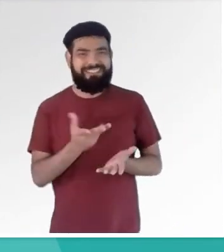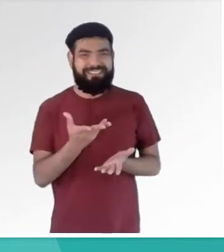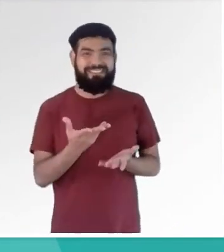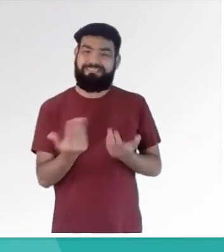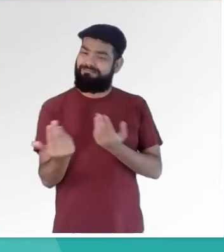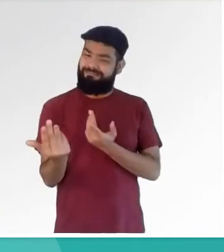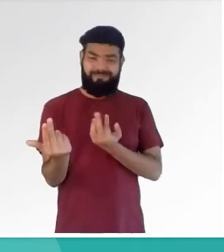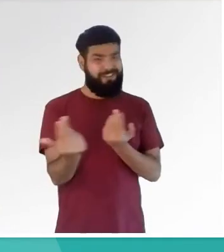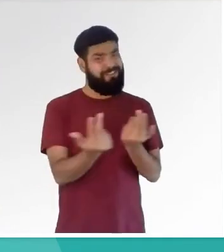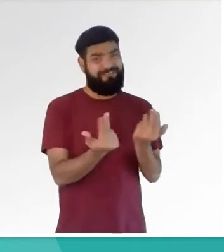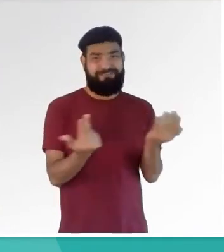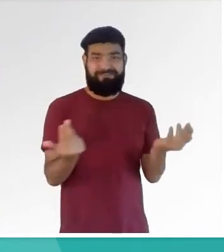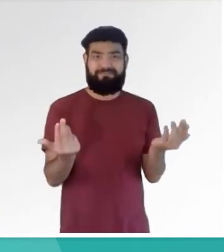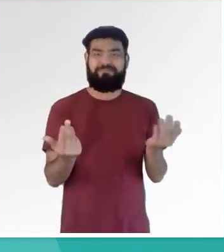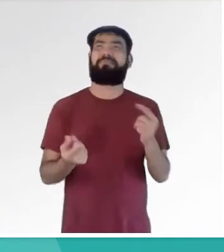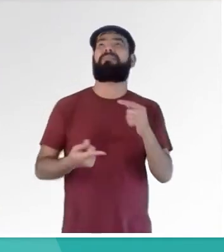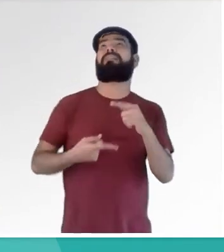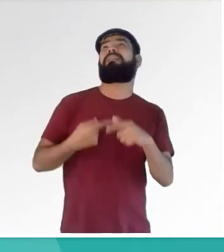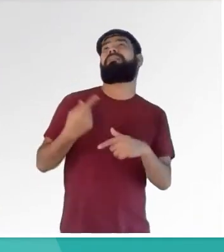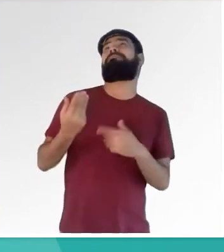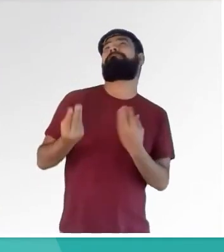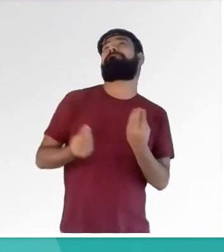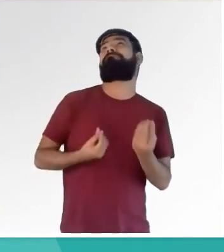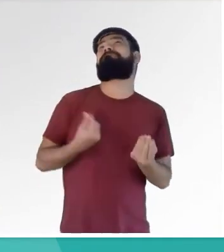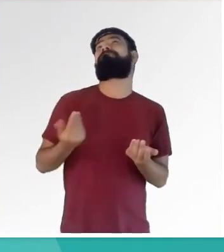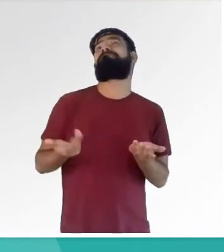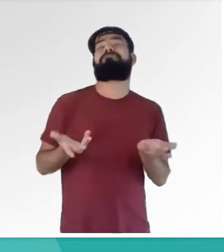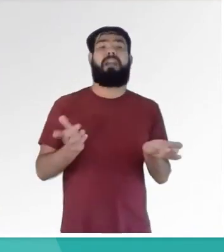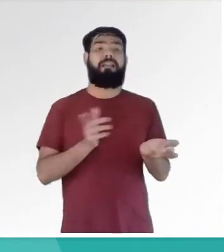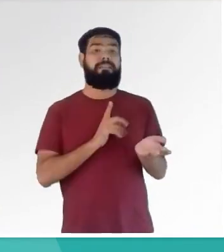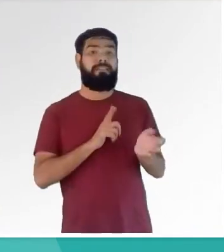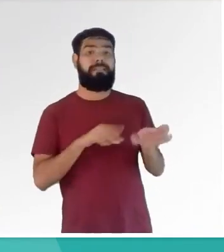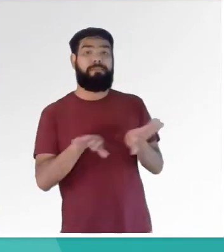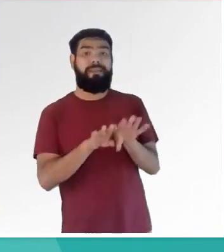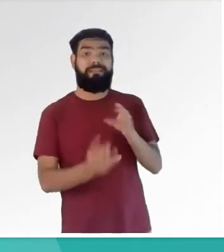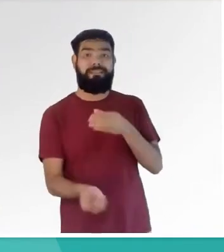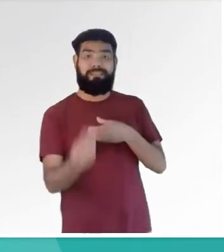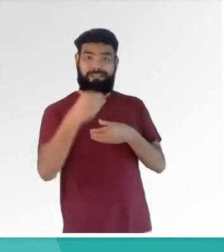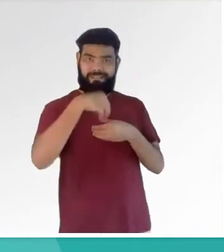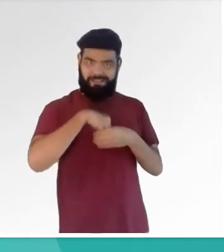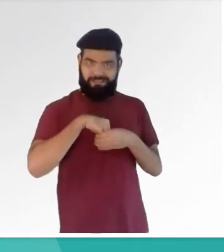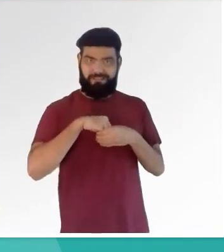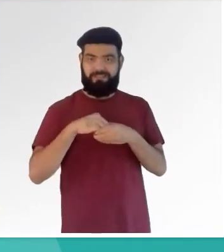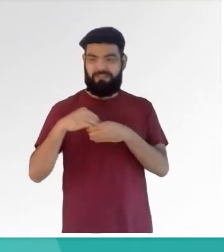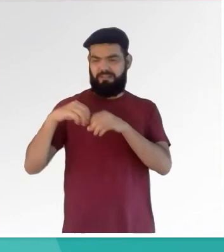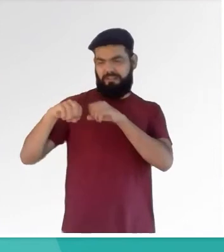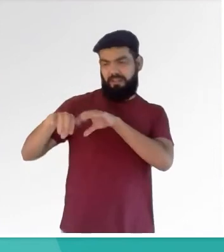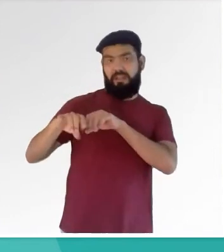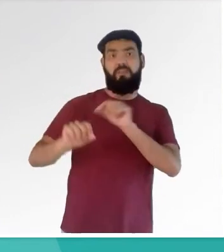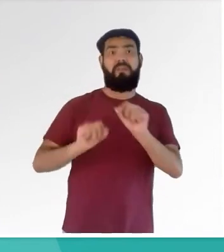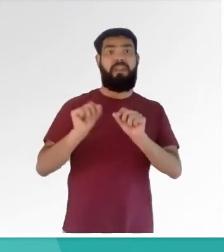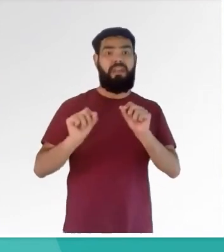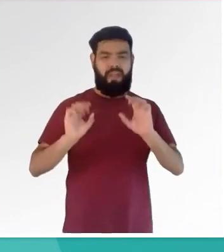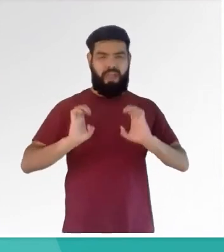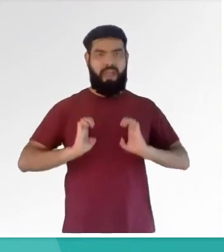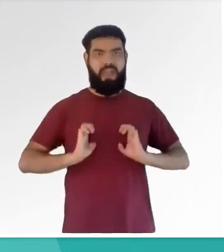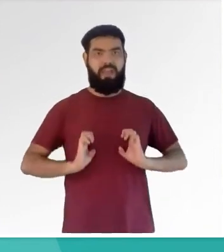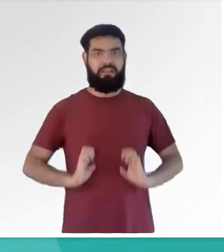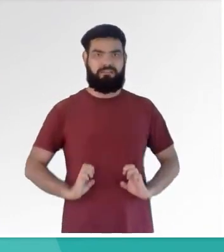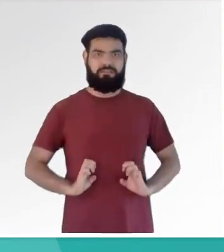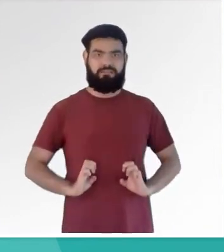Além disso aí, né, nós temos também, né, dentro da doutrina, a ética. Isso aqui é uma palavrinha